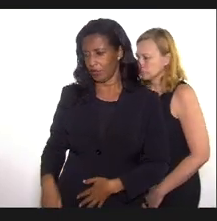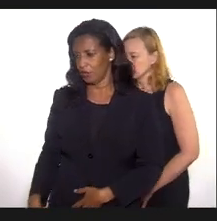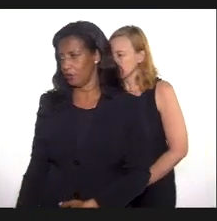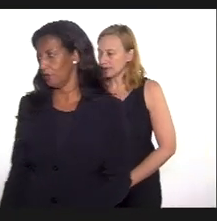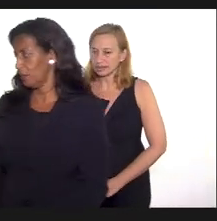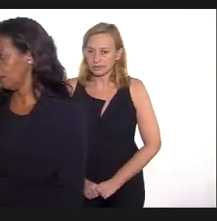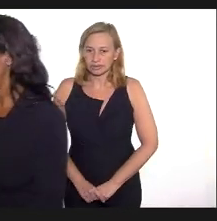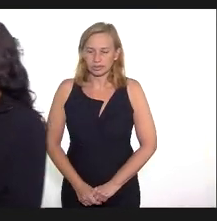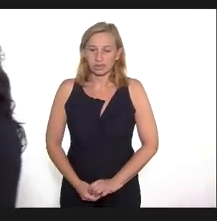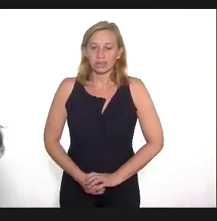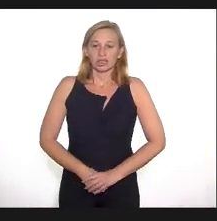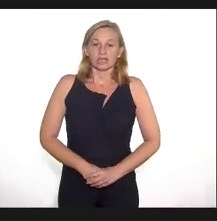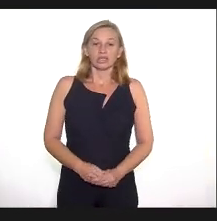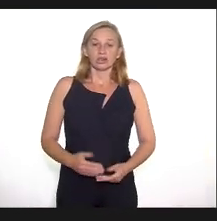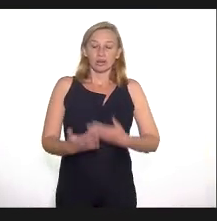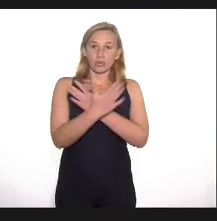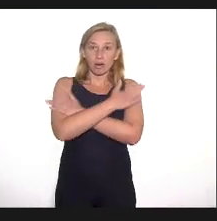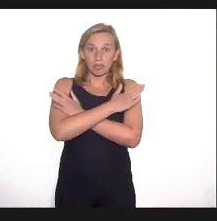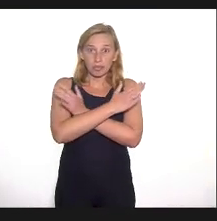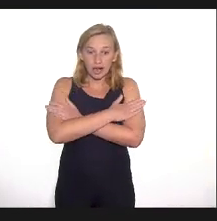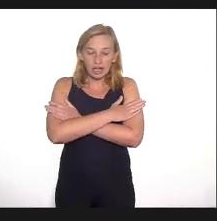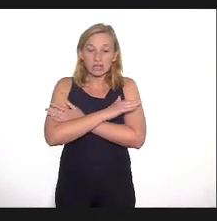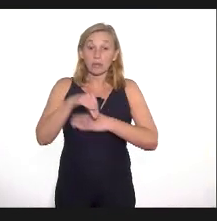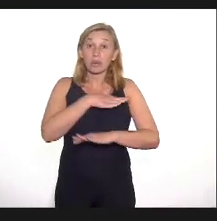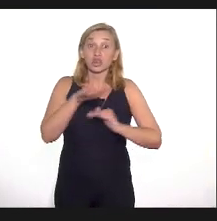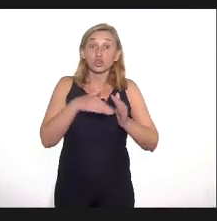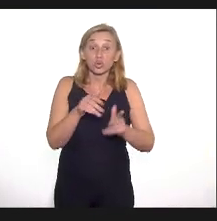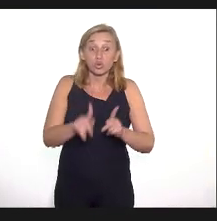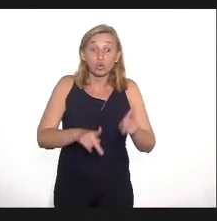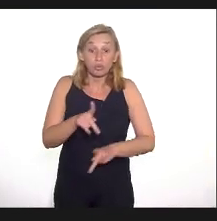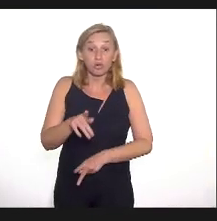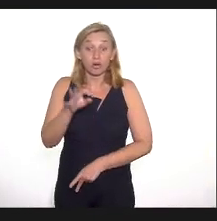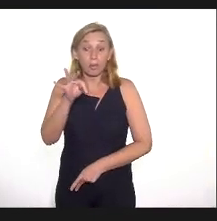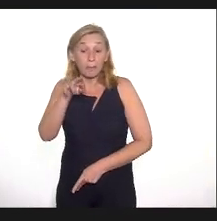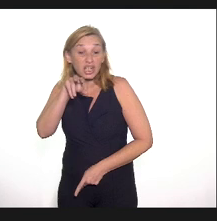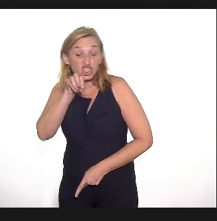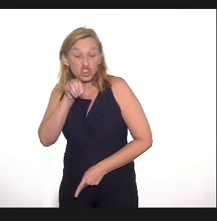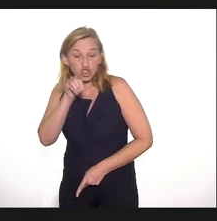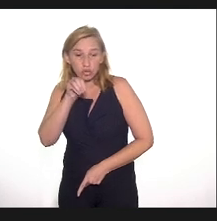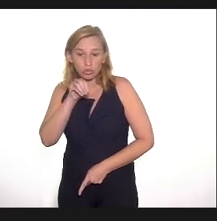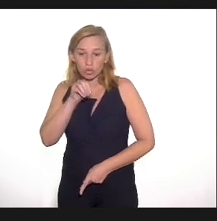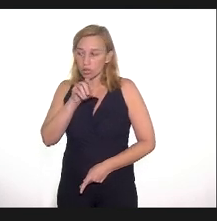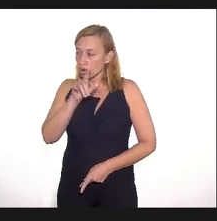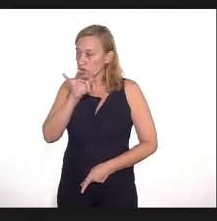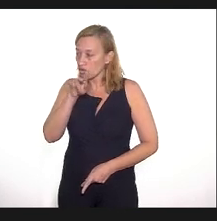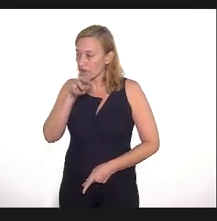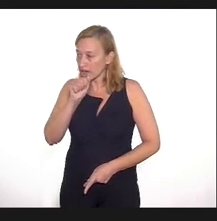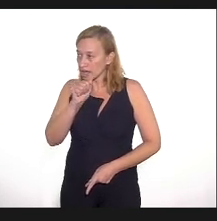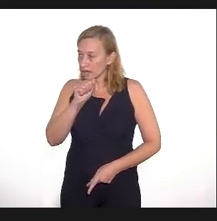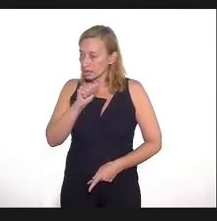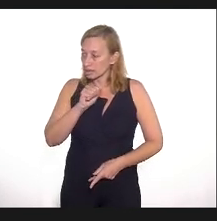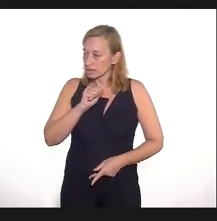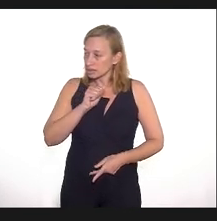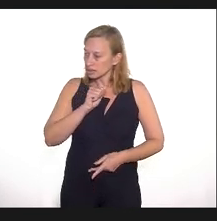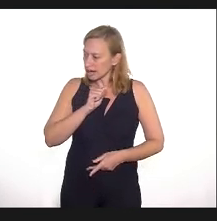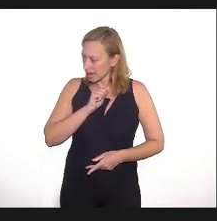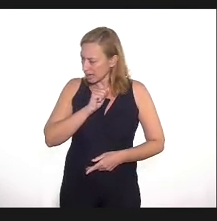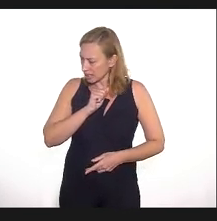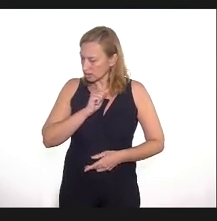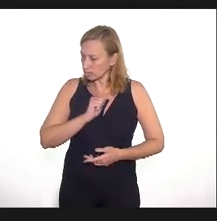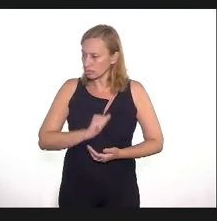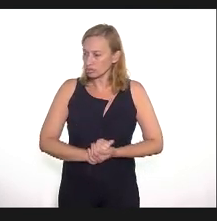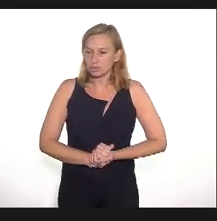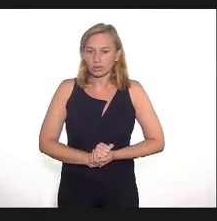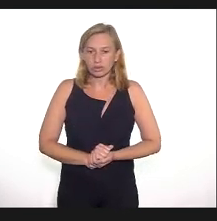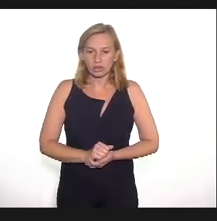na saúde. Mandar um abraço lá para todo o povo de Partido Alferes, para toda a nossa região, dizer o seguinte: se Deus